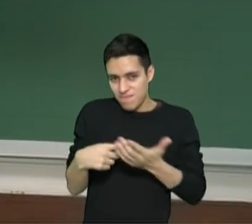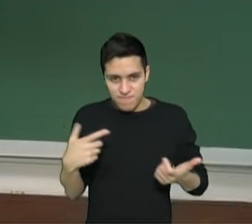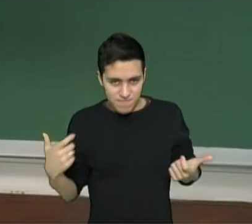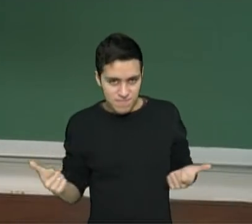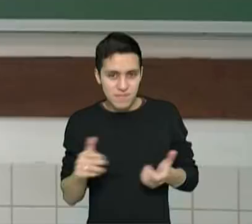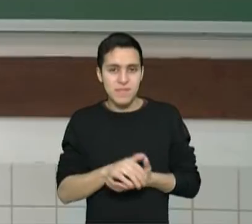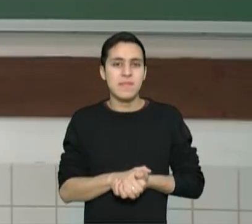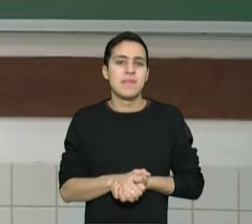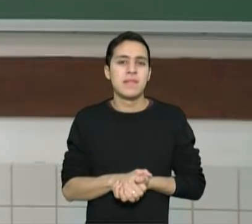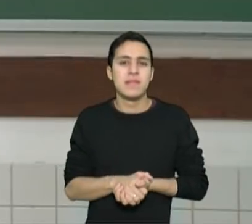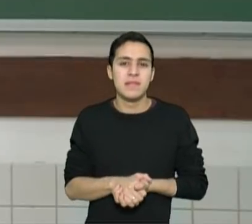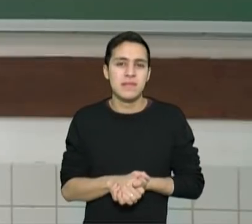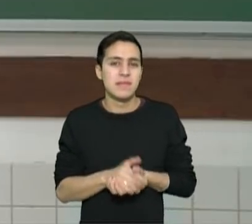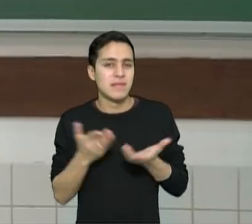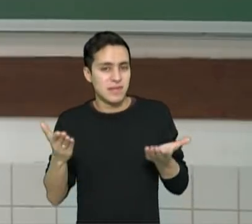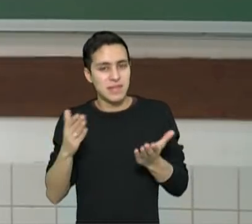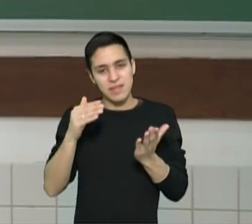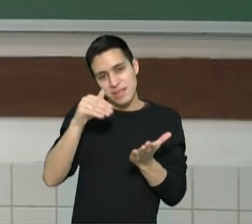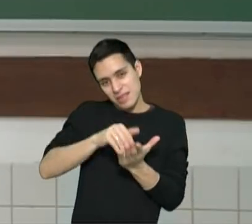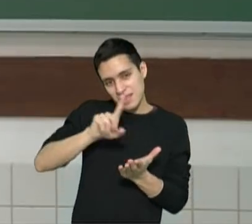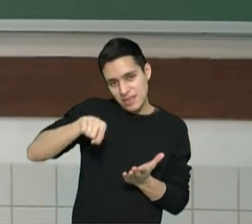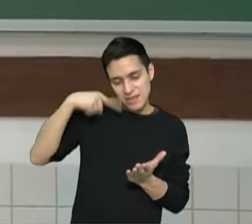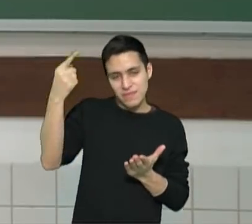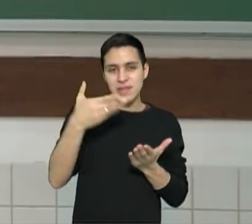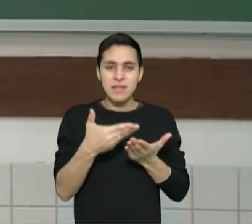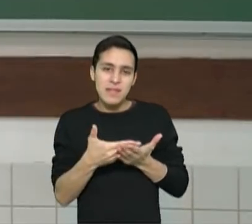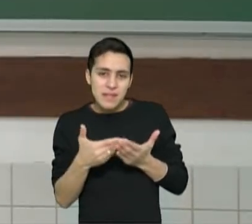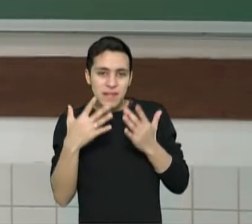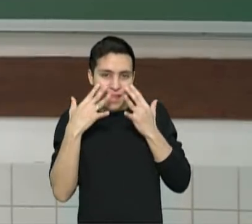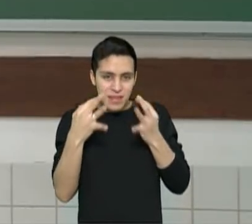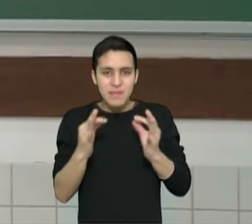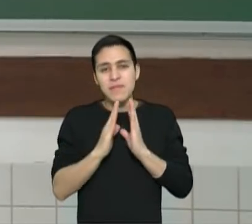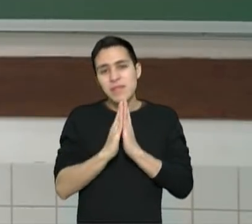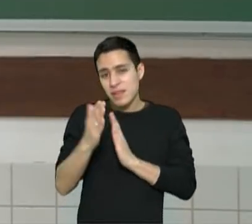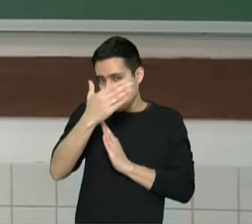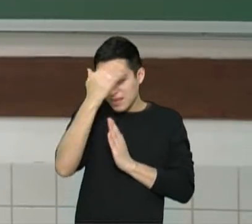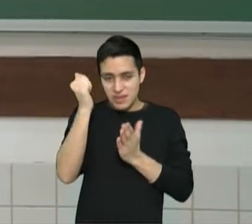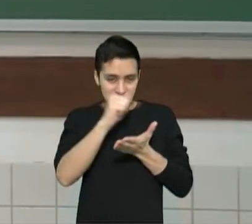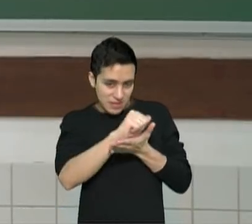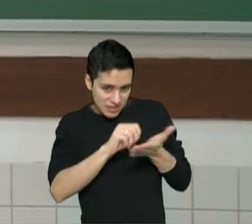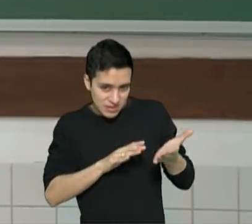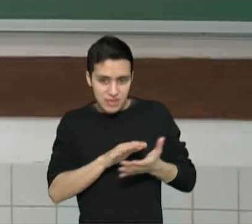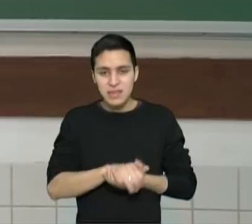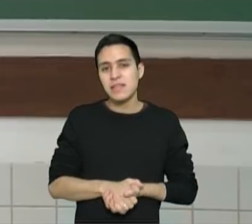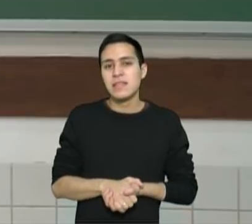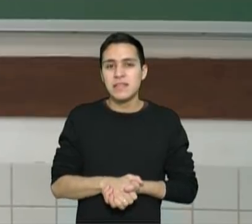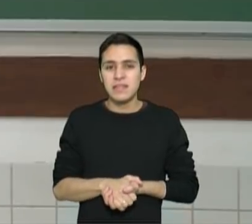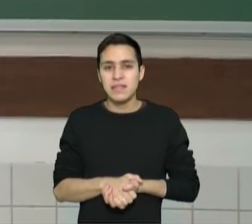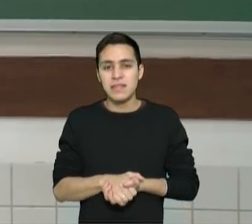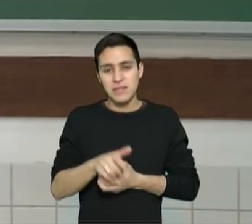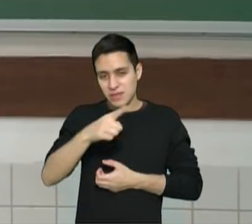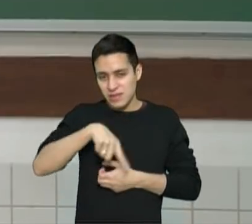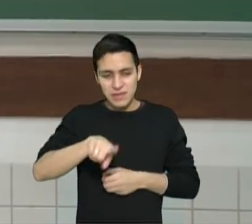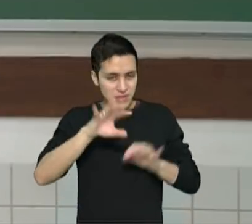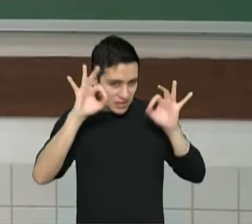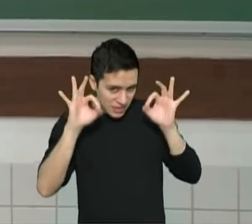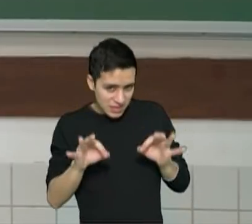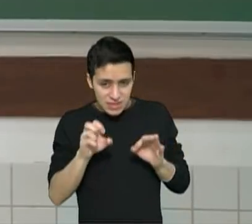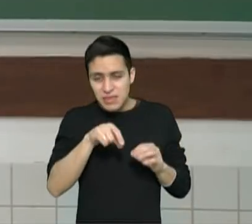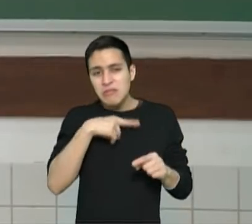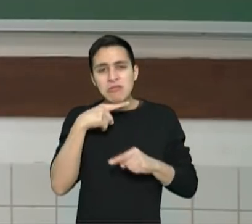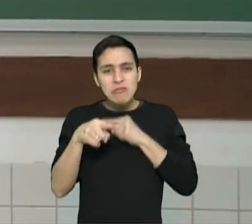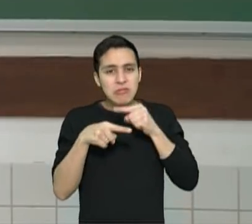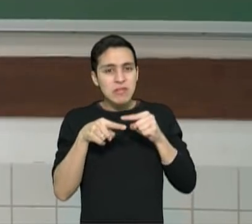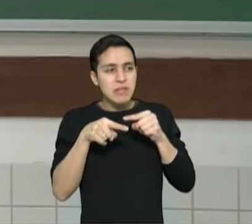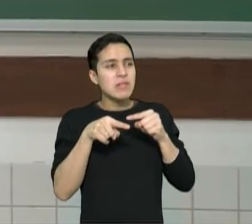bom? Então, é isso e até a próxima aula. Fiquem atentos, não deixem de fazer as atividades, né? Façam tudo certinho. Se ficar